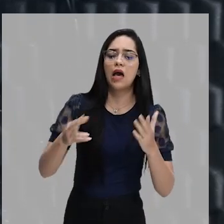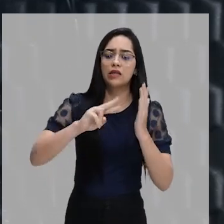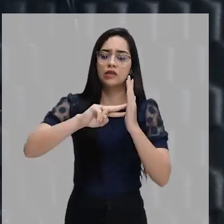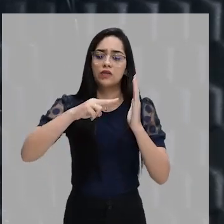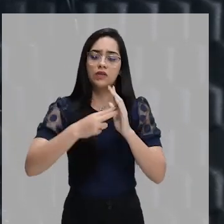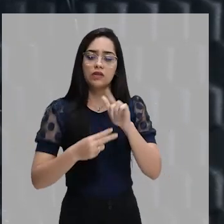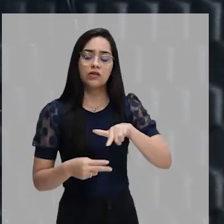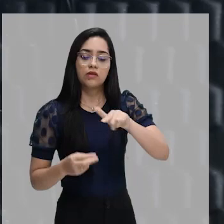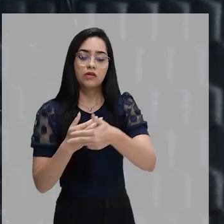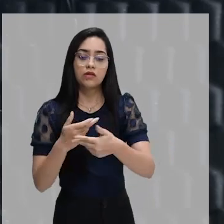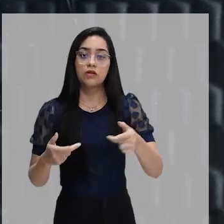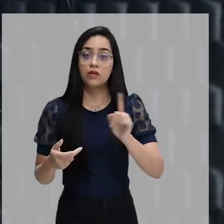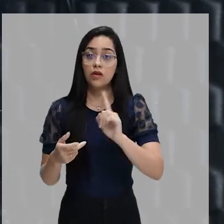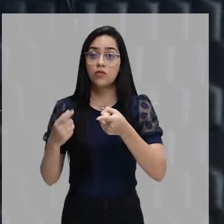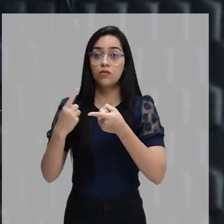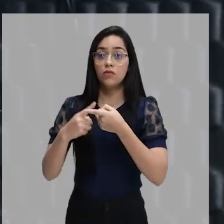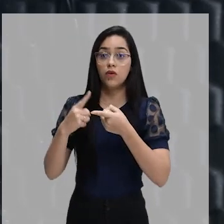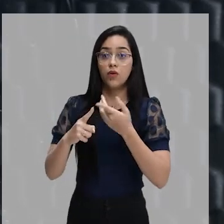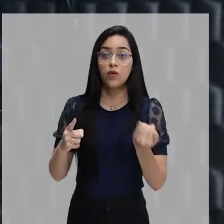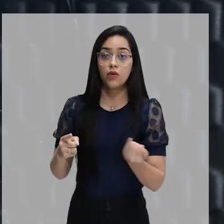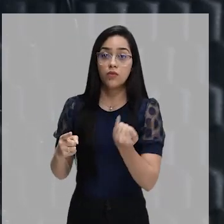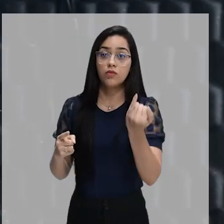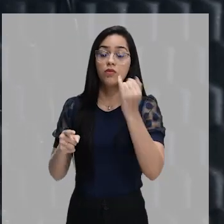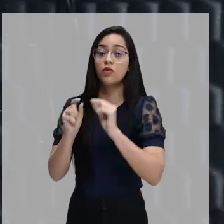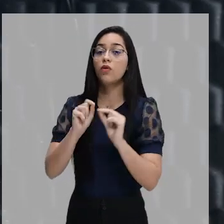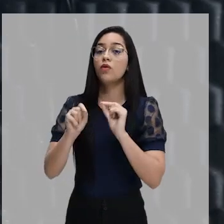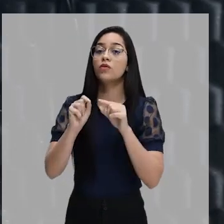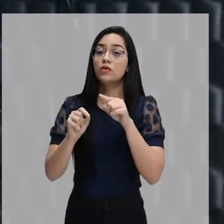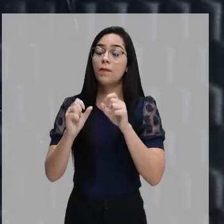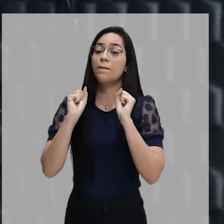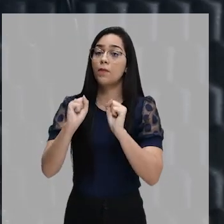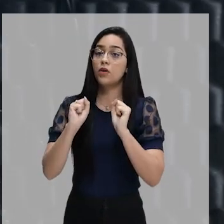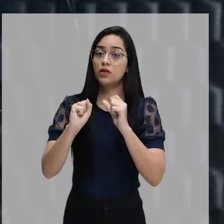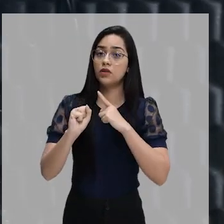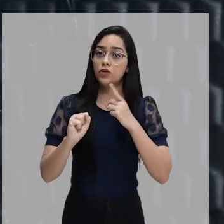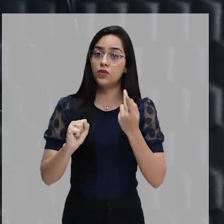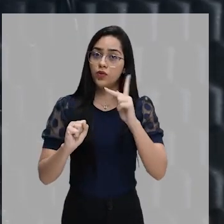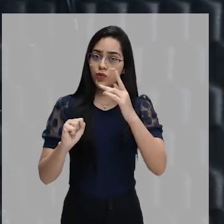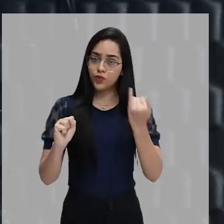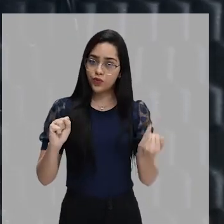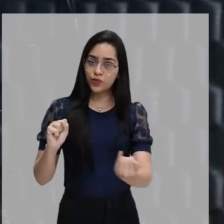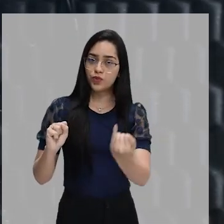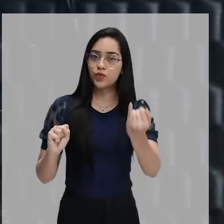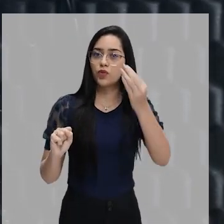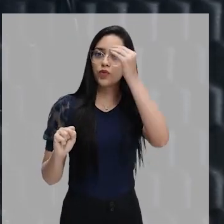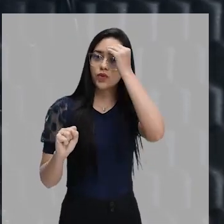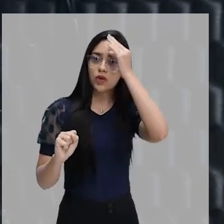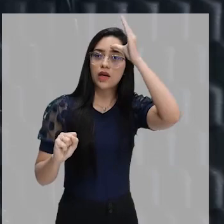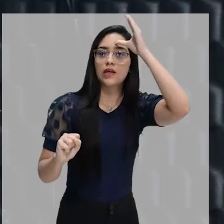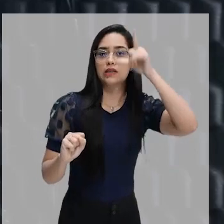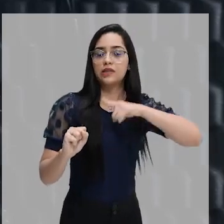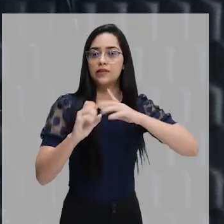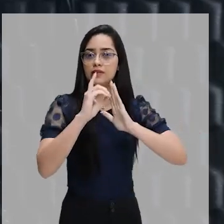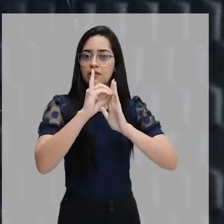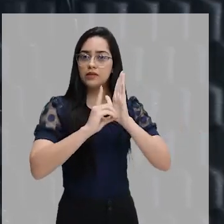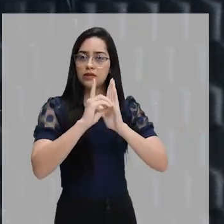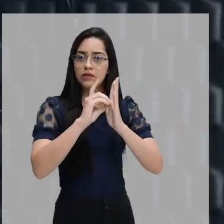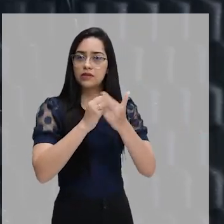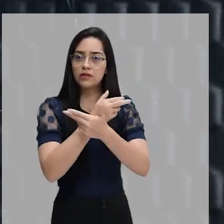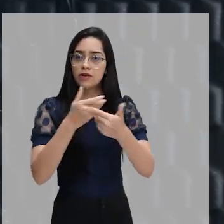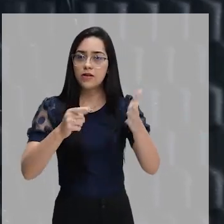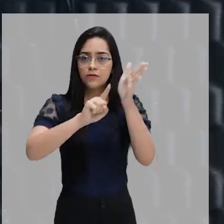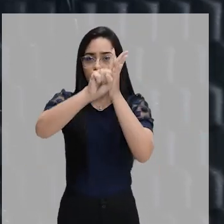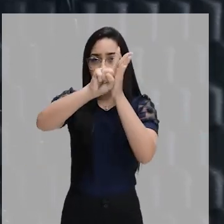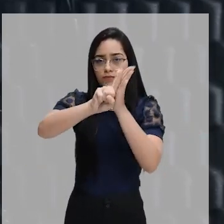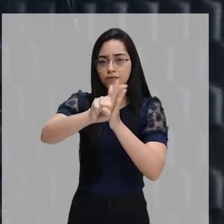significa isso, significa aquilo, porque o importante é que você também aprofunde o seu conhecimento. Quando nós vamos ao dicionário atrás da